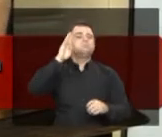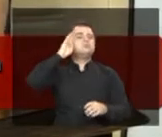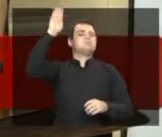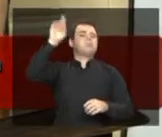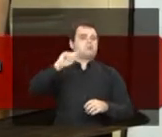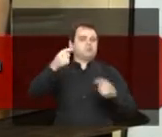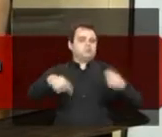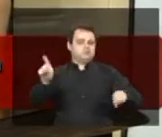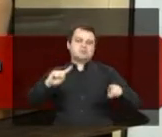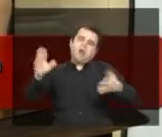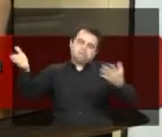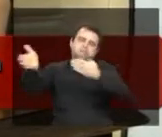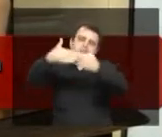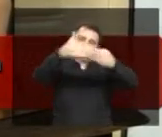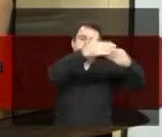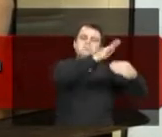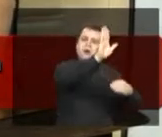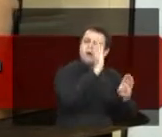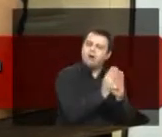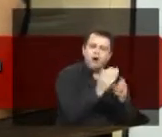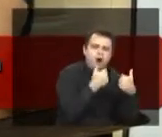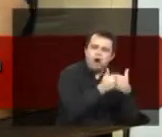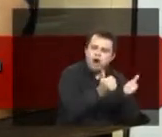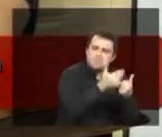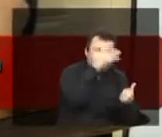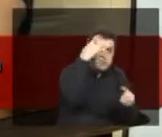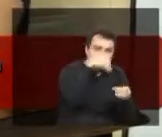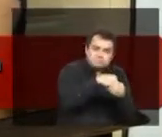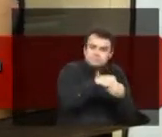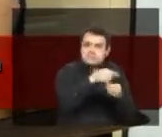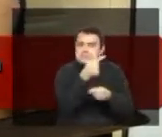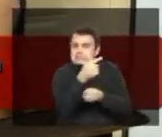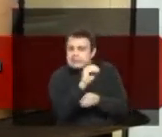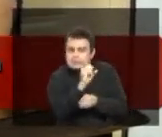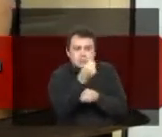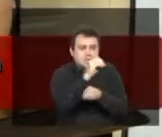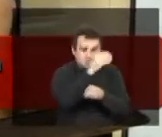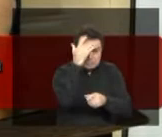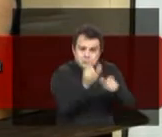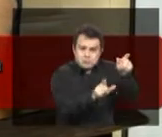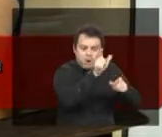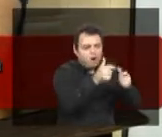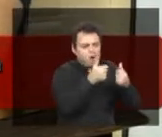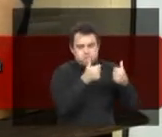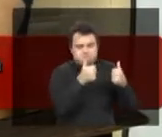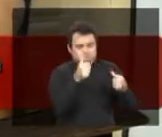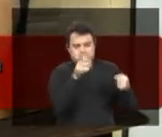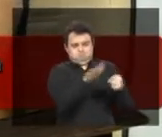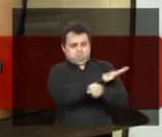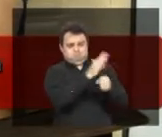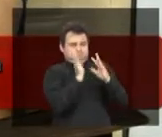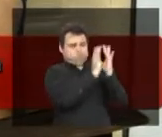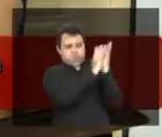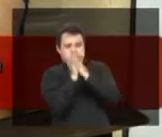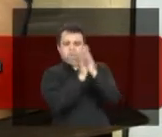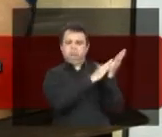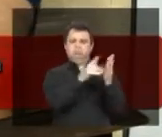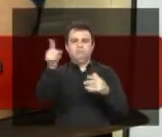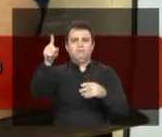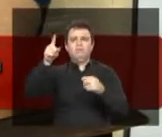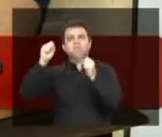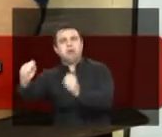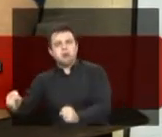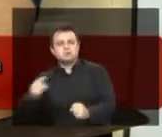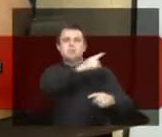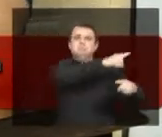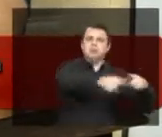e os ônibus podia ter aí 70, 80 pessoas ou até mais, como a gente recebeu denúncia. 2 pesos, 2 medidas?